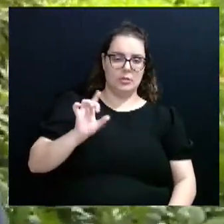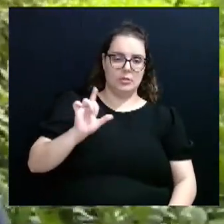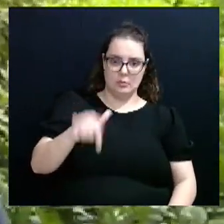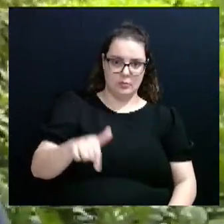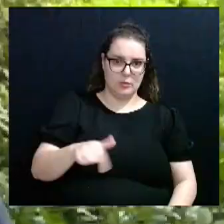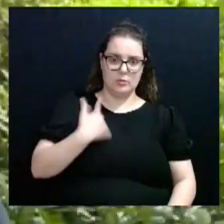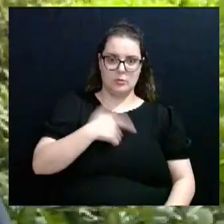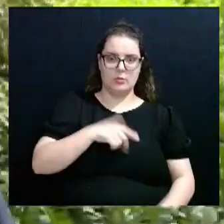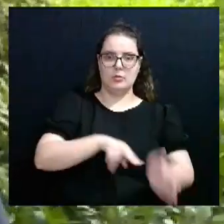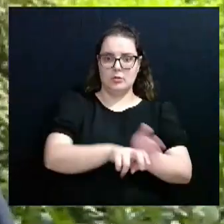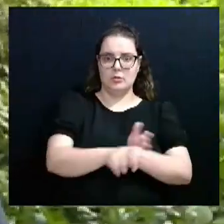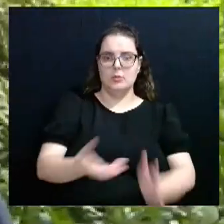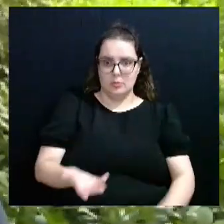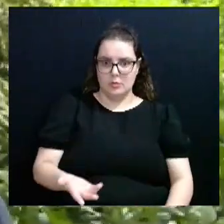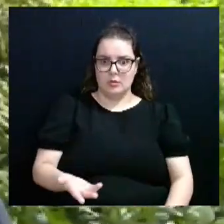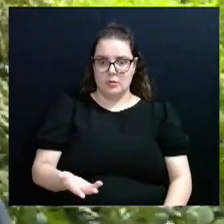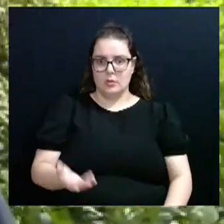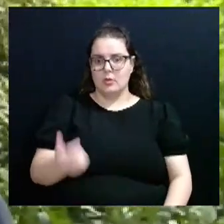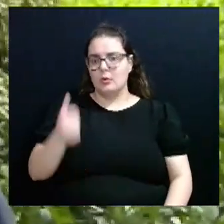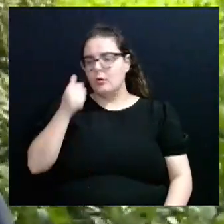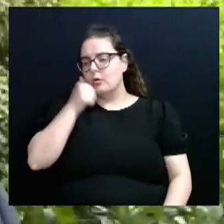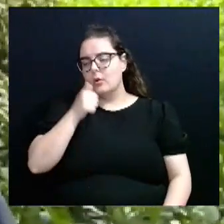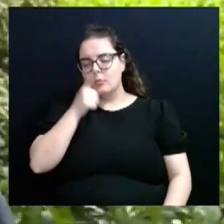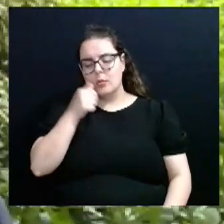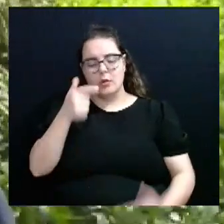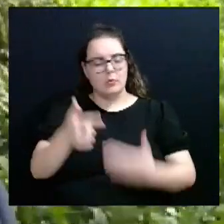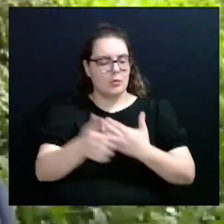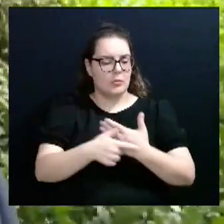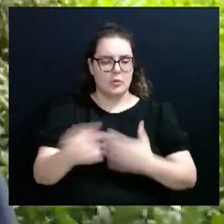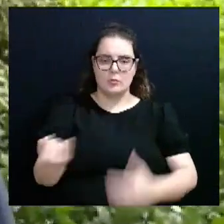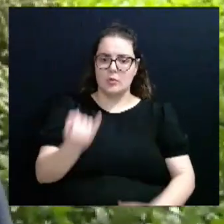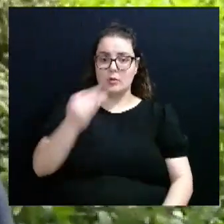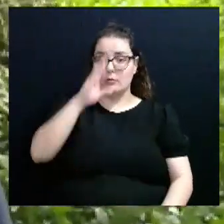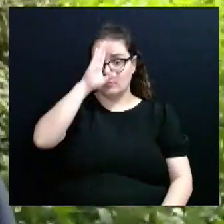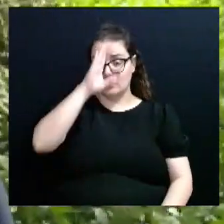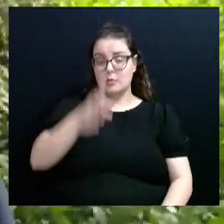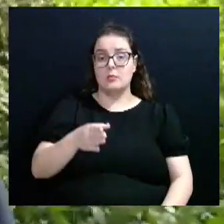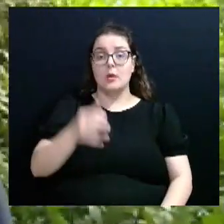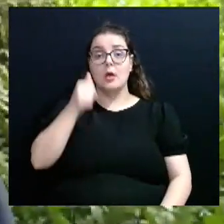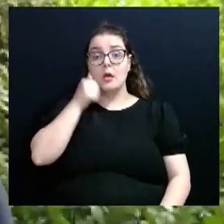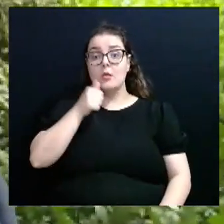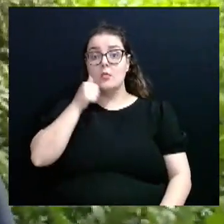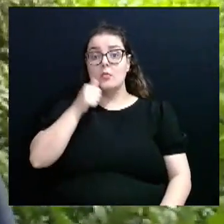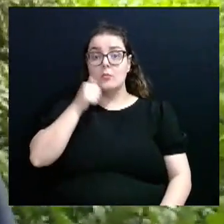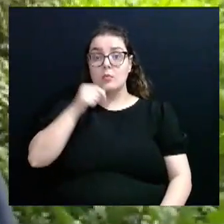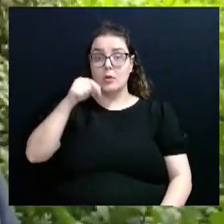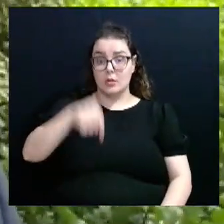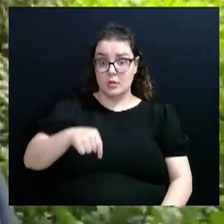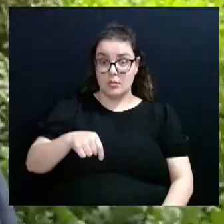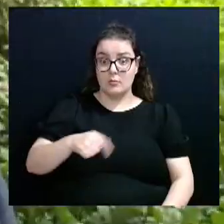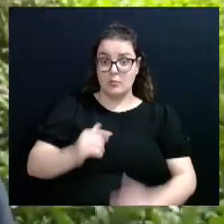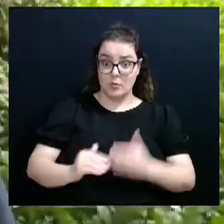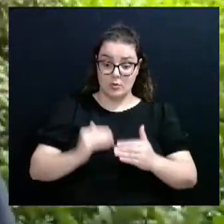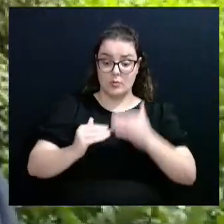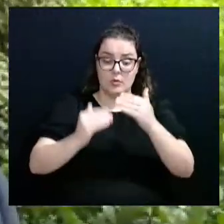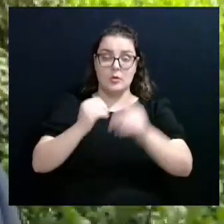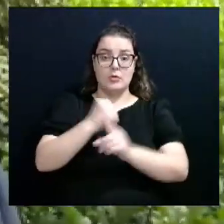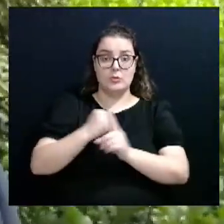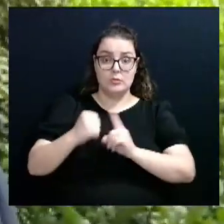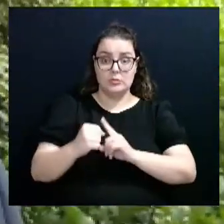é fundamental, né? Socialmente falando, a mulher acaba sendo, principalmente aqui na construção social e familiar